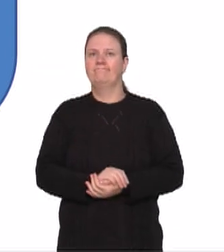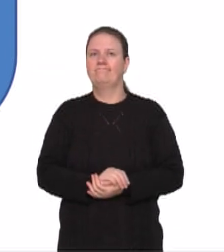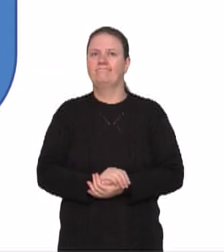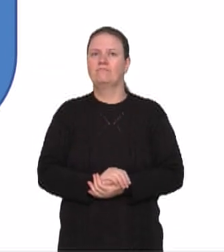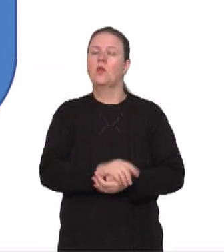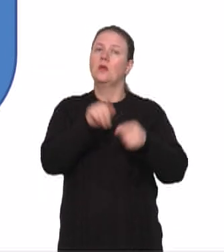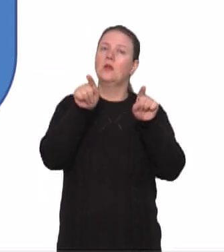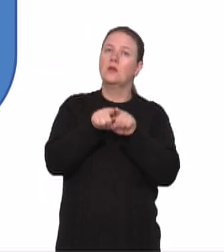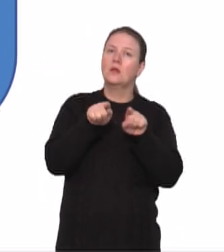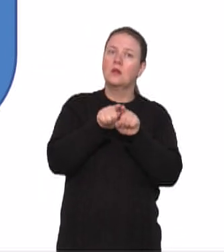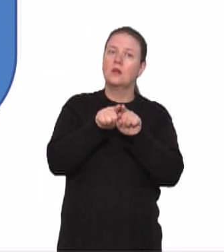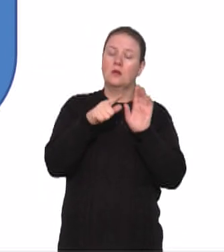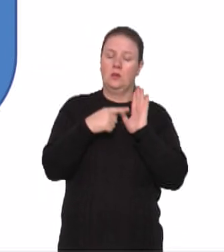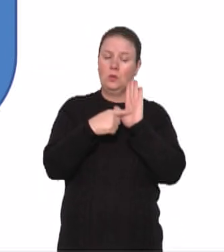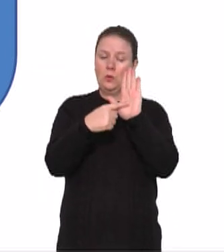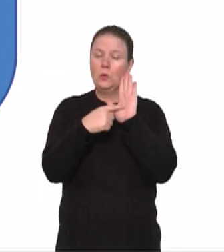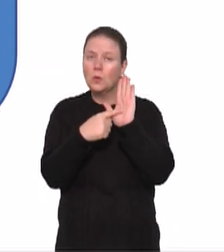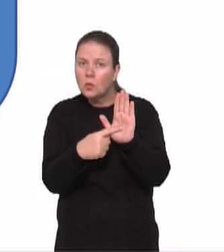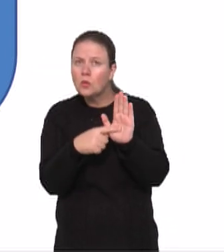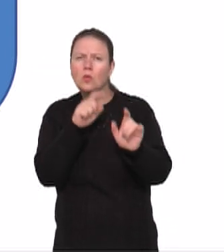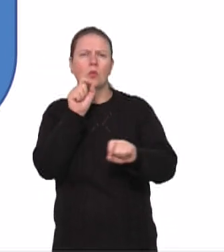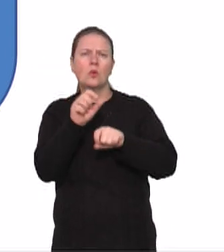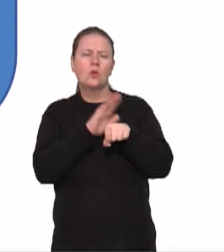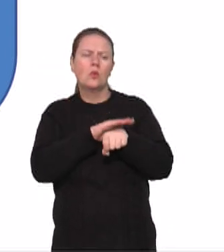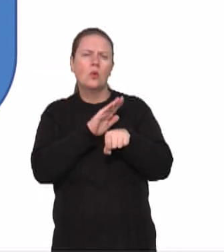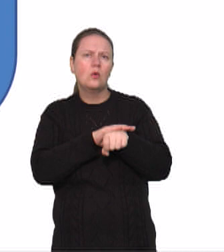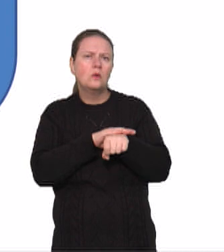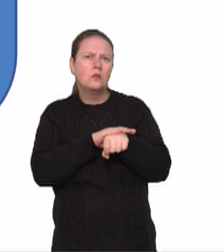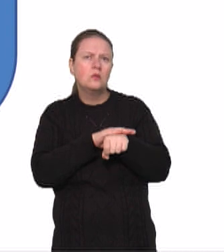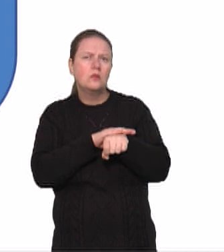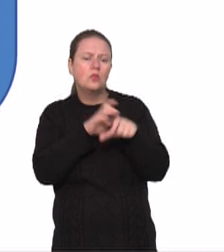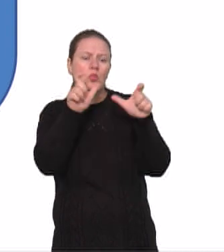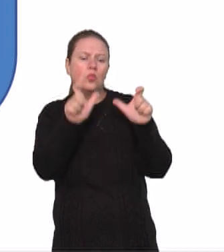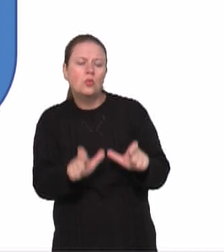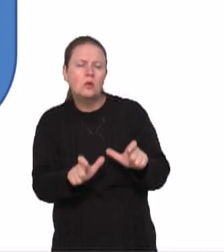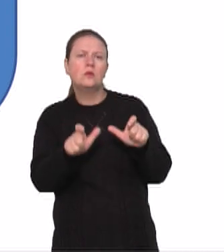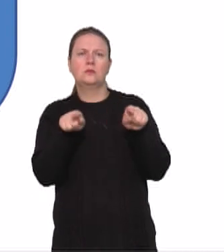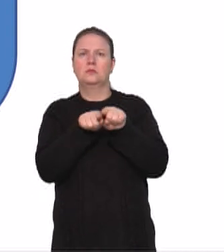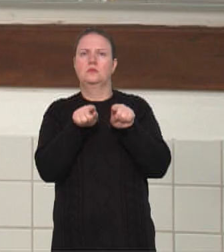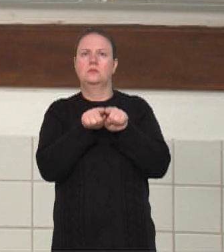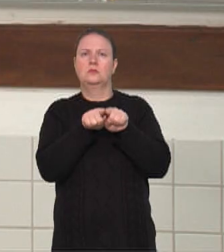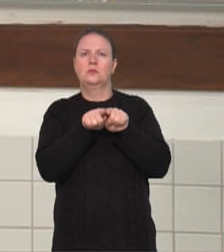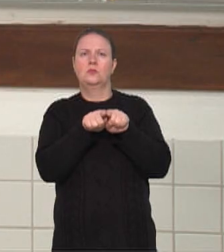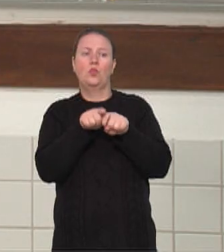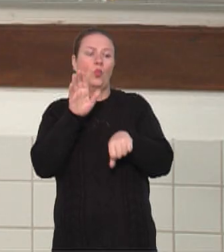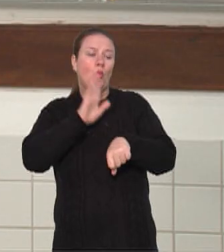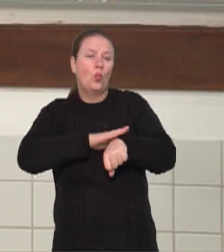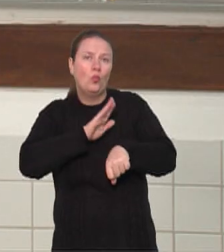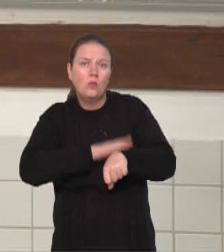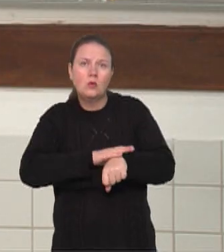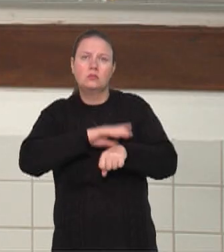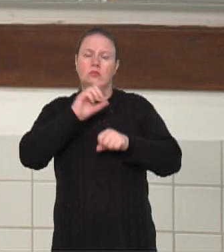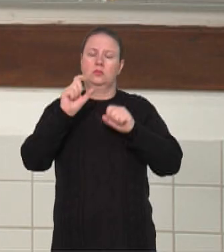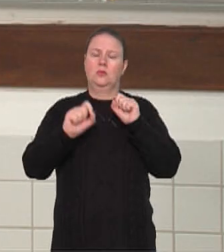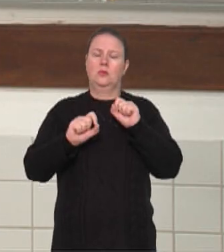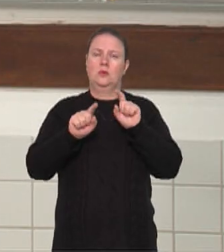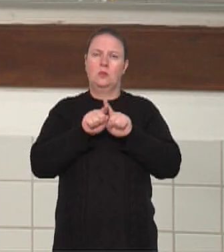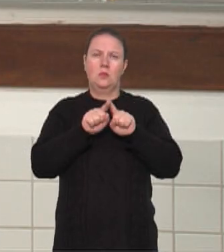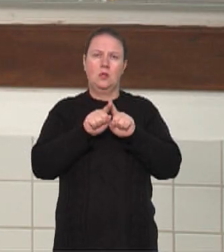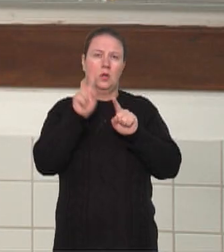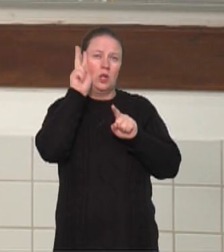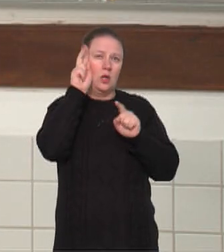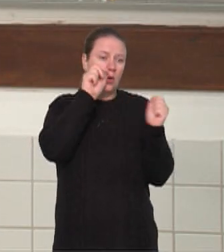Então tem ali as indicações temporais, também do tempo, né? Quando que estão acontecendo, o enredo, que é a sucessão